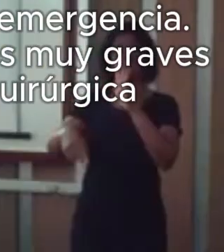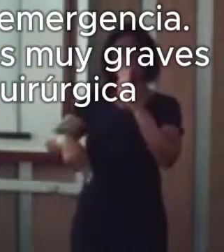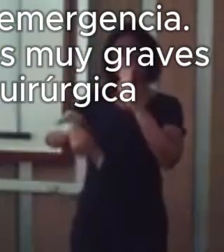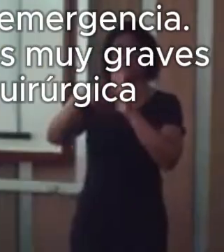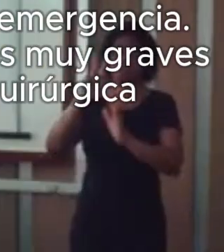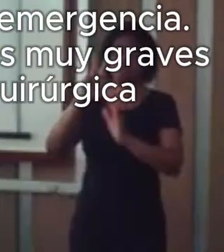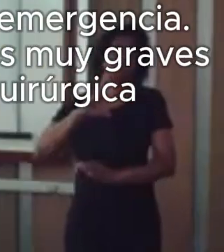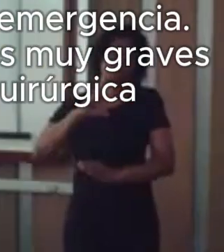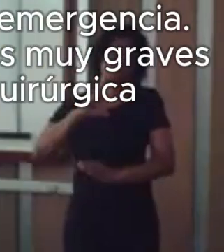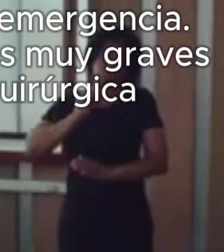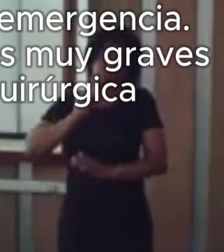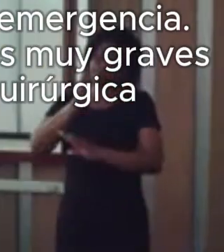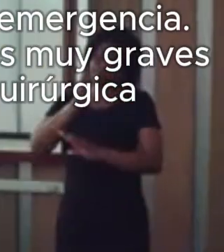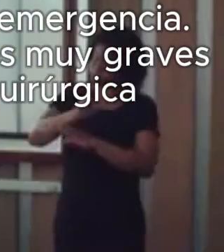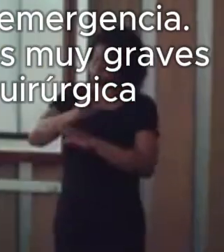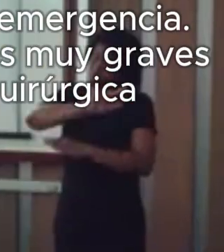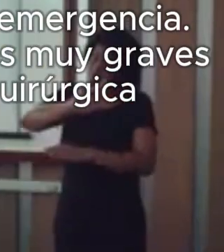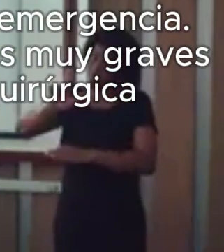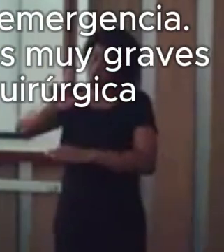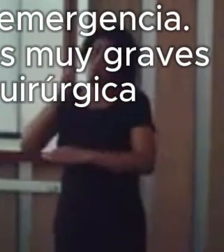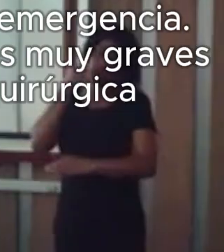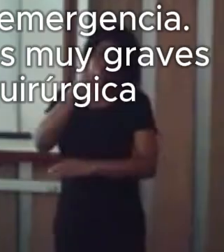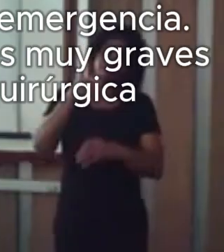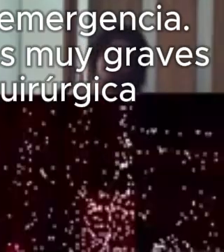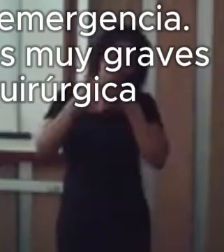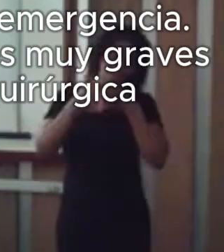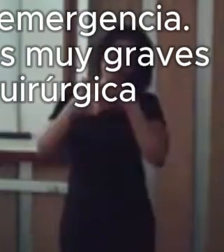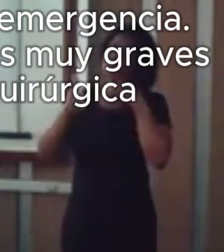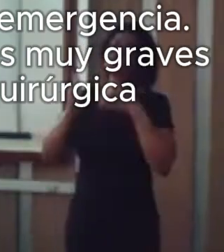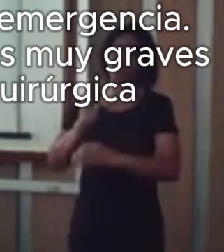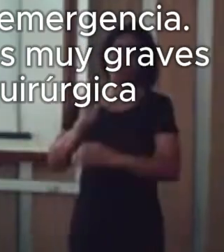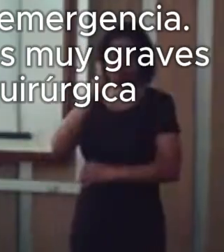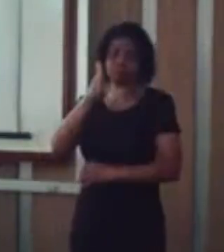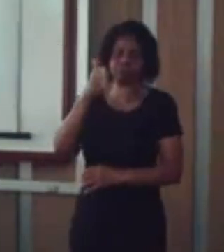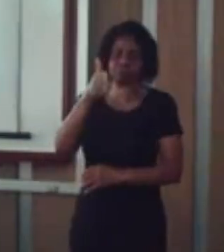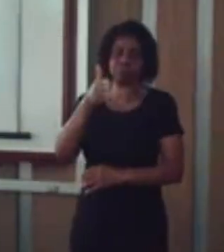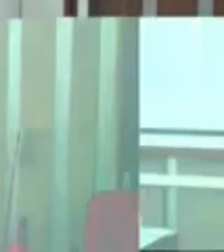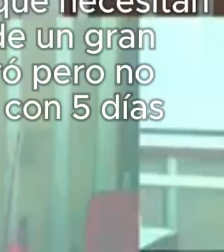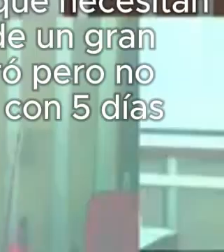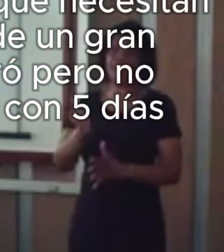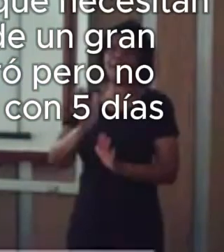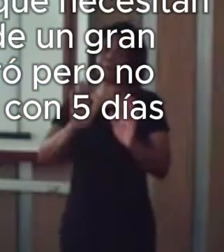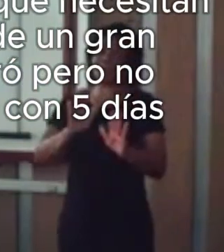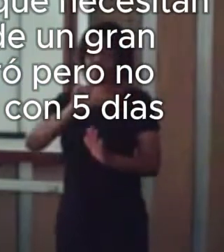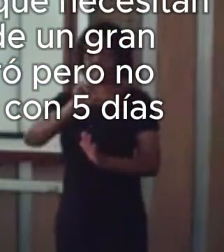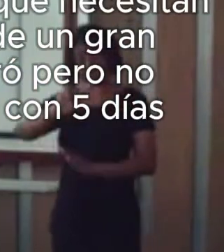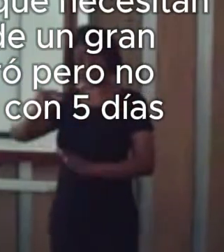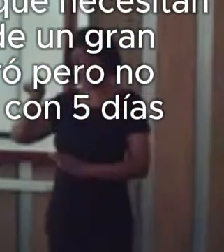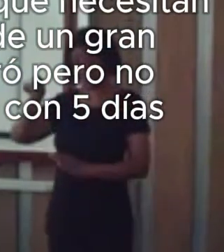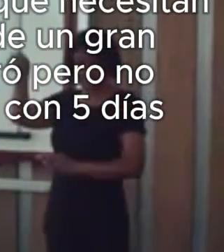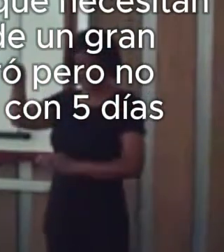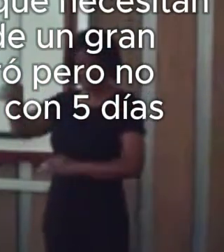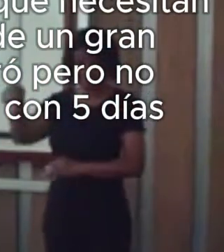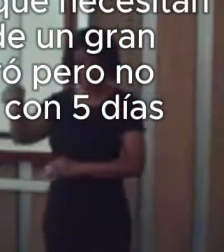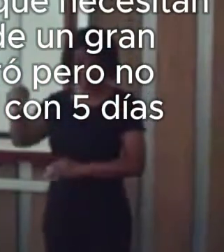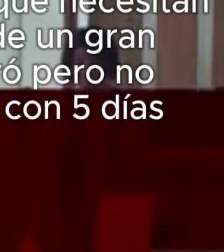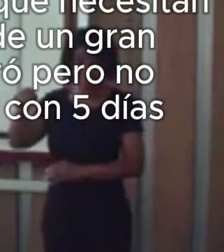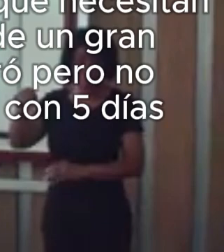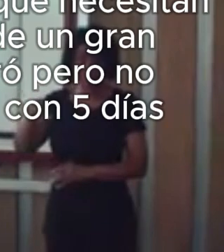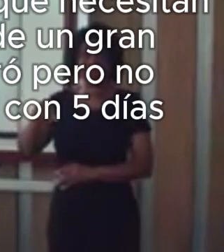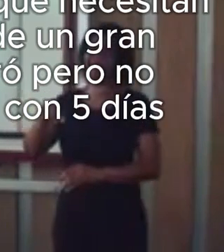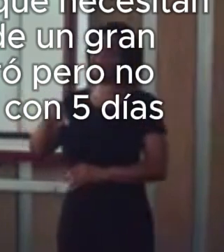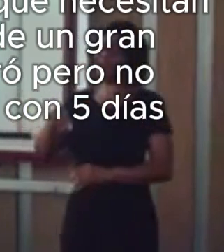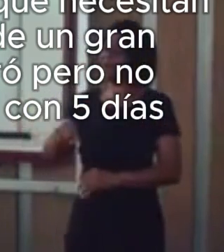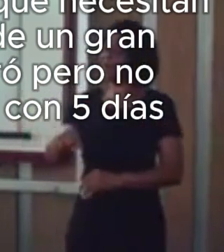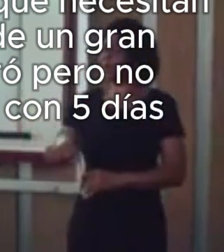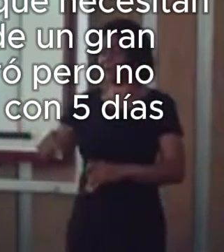fui a vários. Comecei a frequentar. Então, já fui a vários. Mas, quando sai dali, do centro cirúrgico, aí a enfermagem é